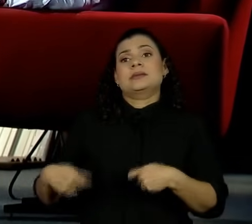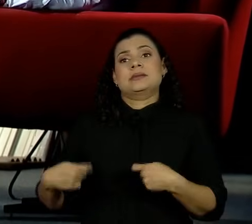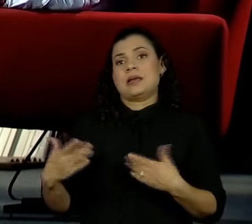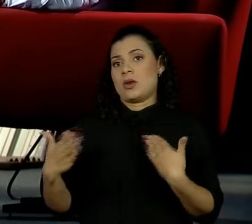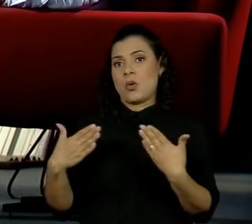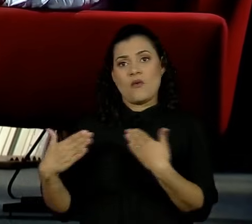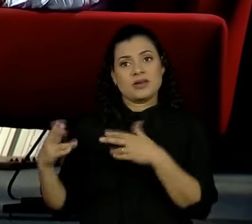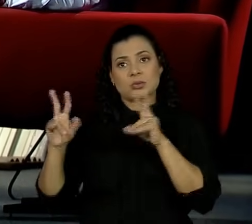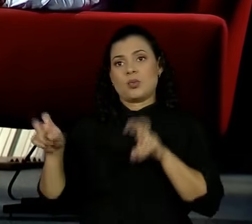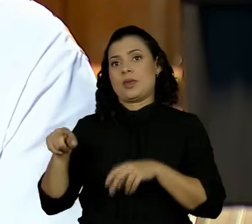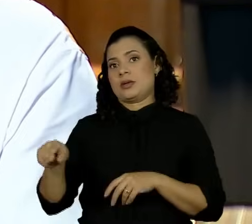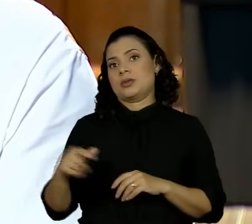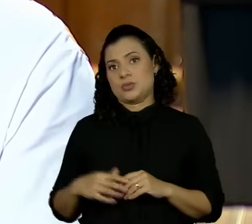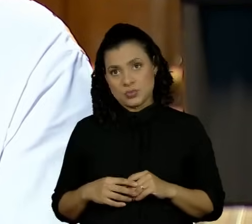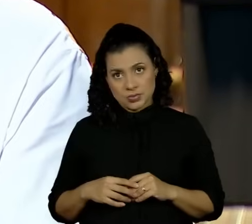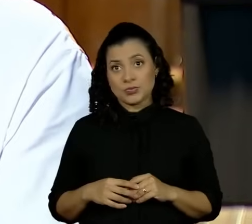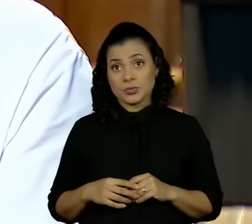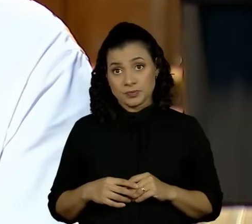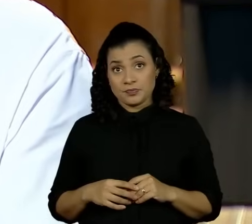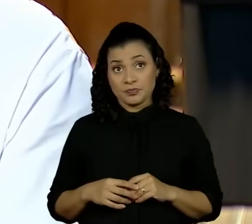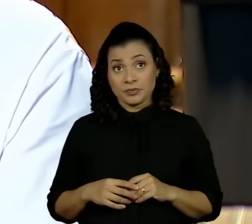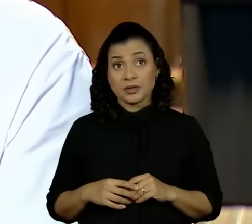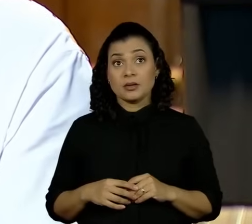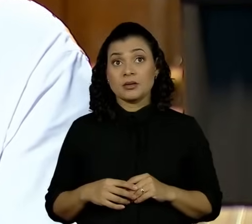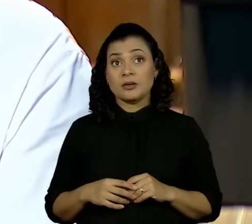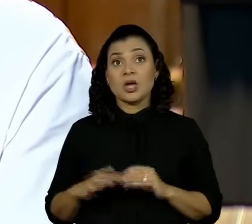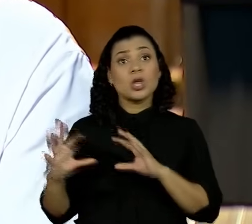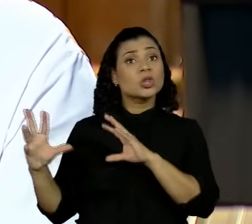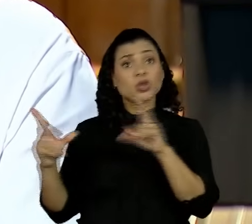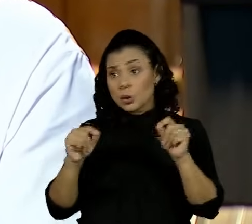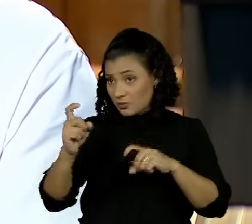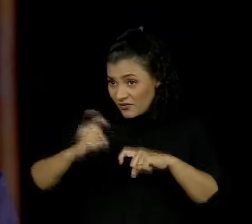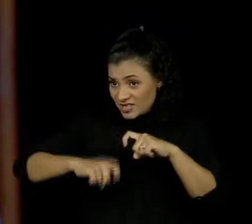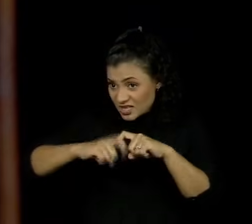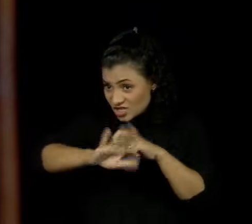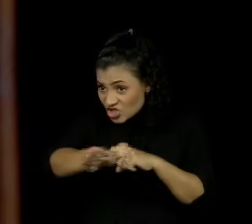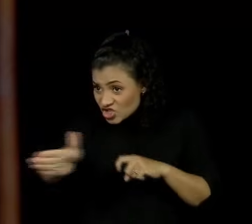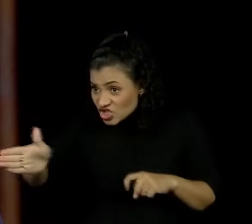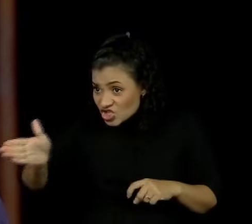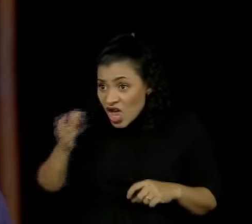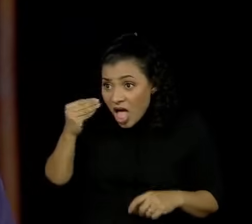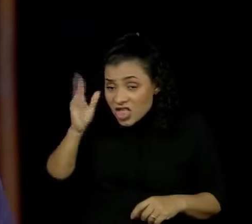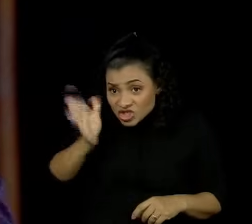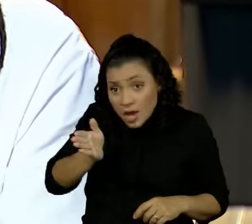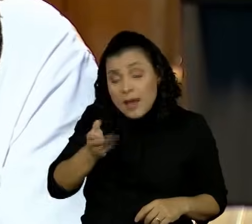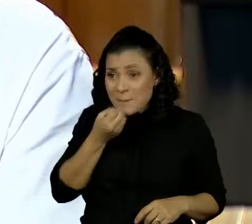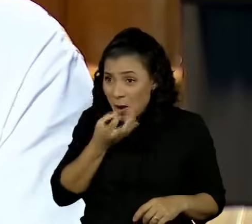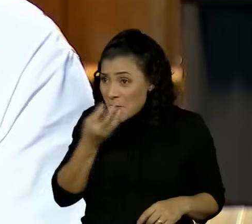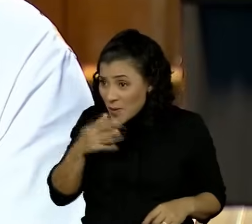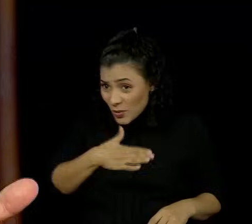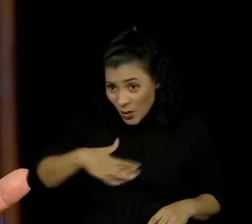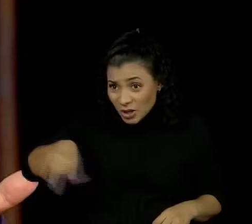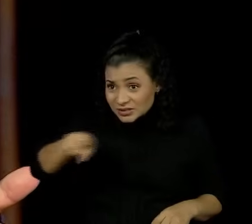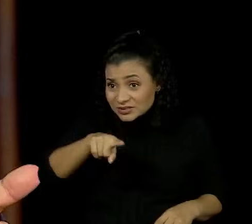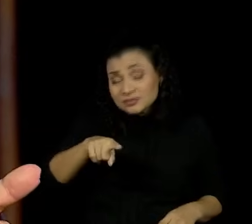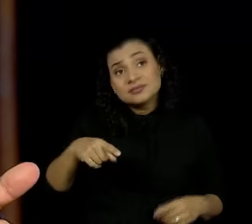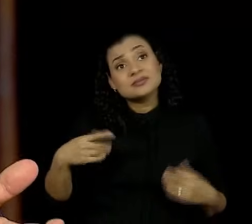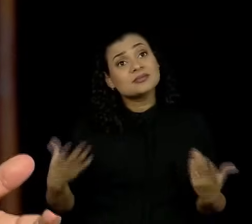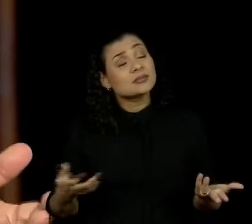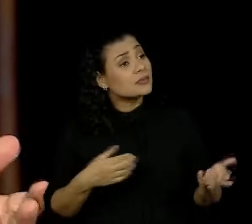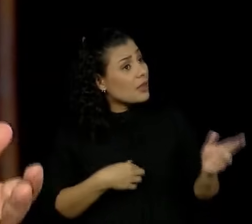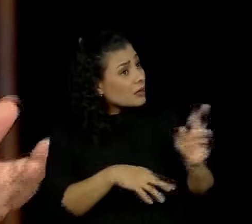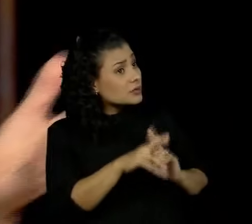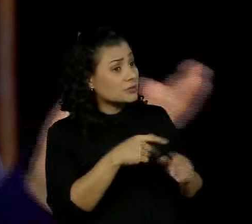falar. Todo mundo que já fez fala que é bom, não é? Né? Nós somos o resultado,